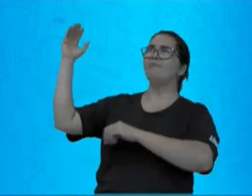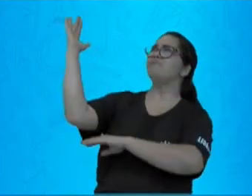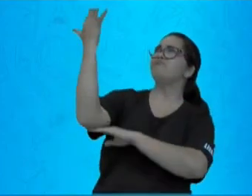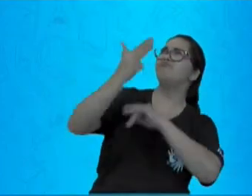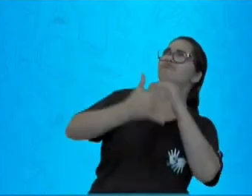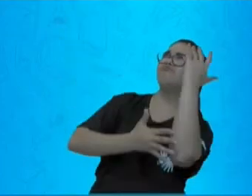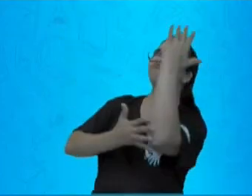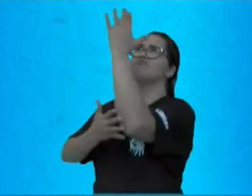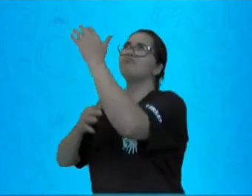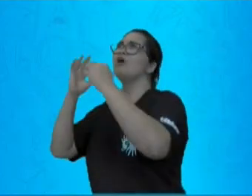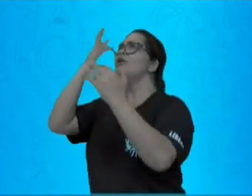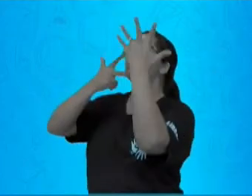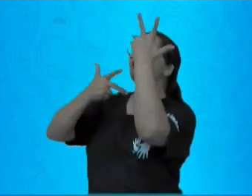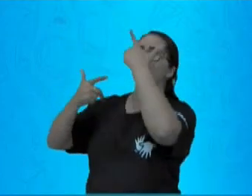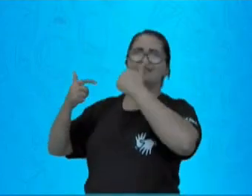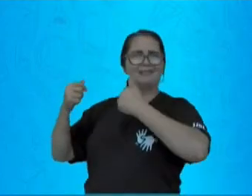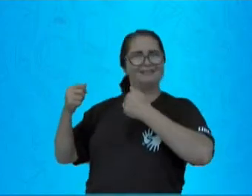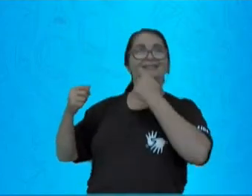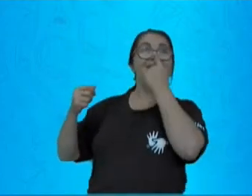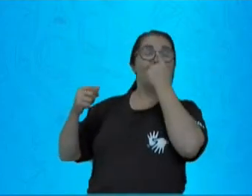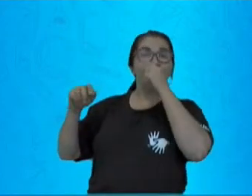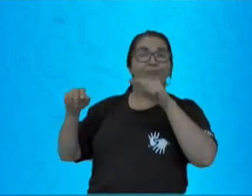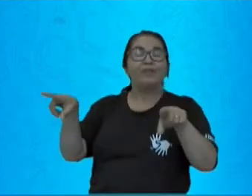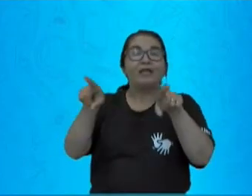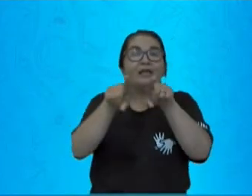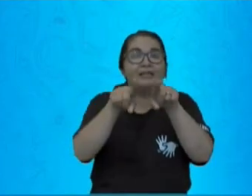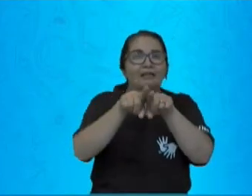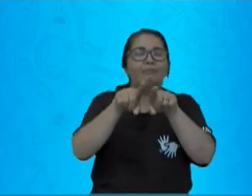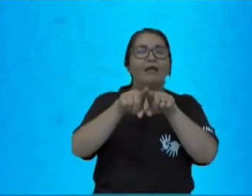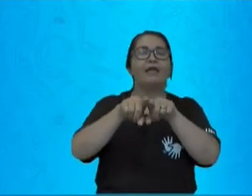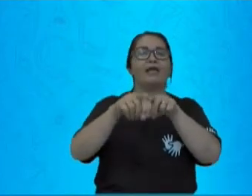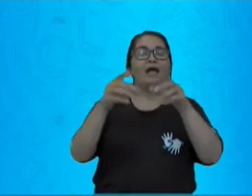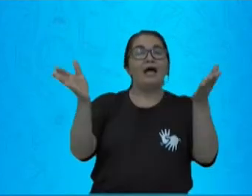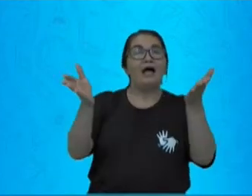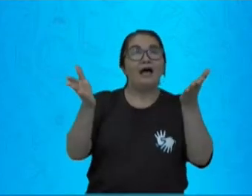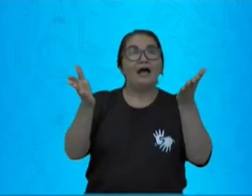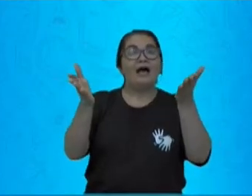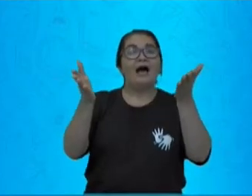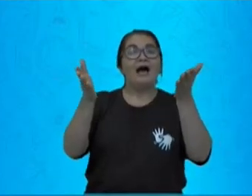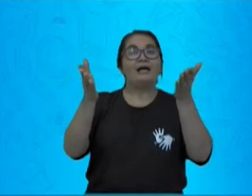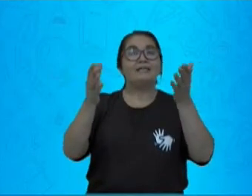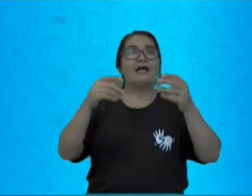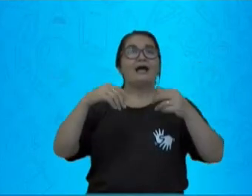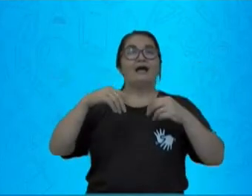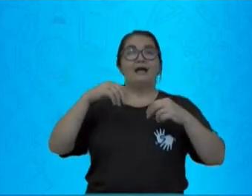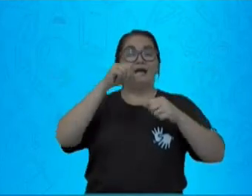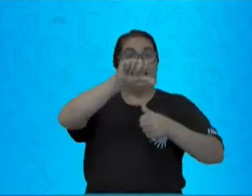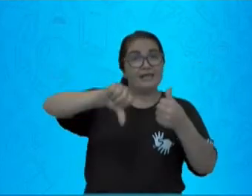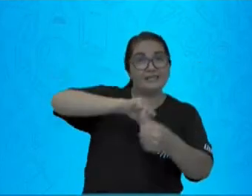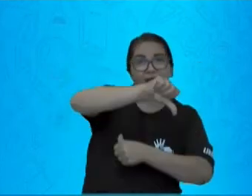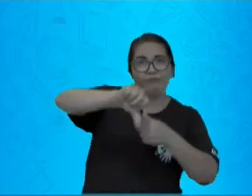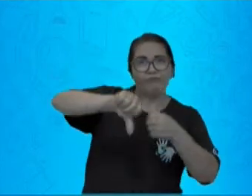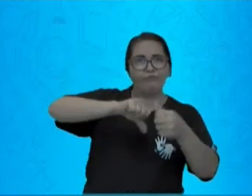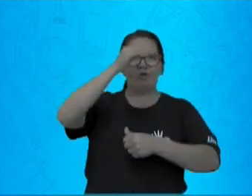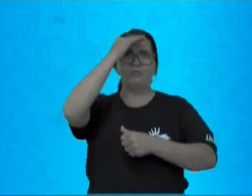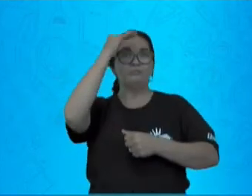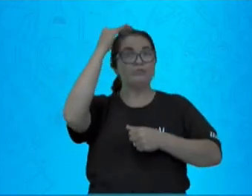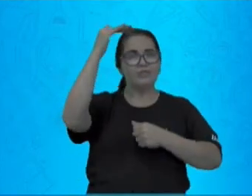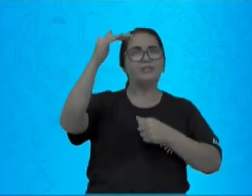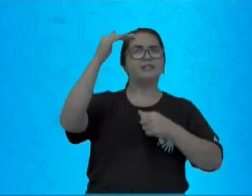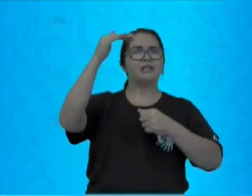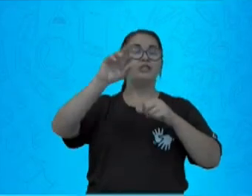As formas da Reforma Protestante foram o comércio das indulgências, formação de